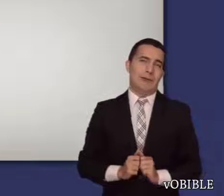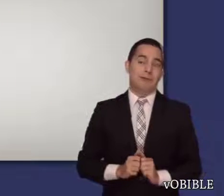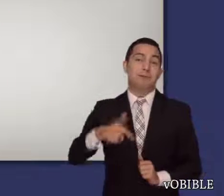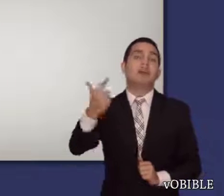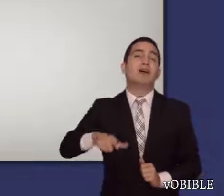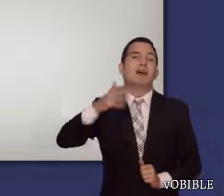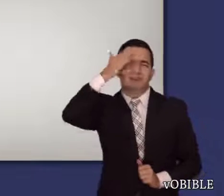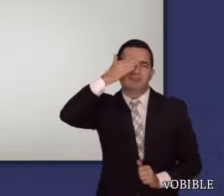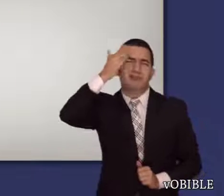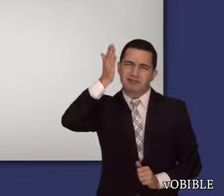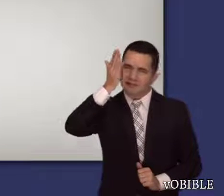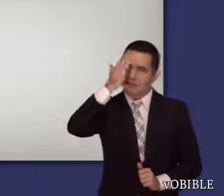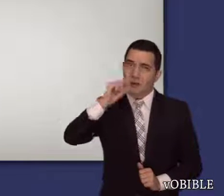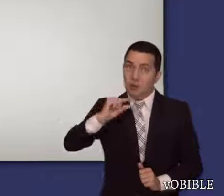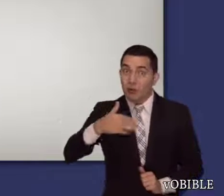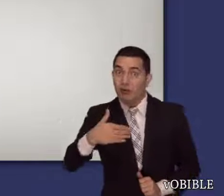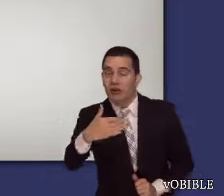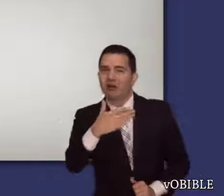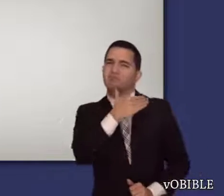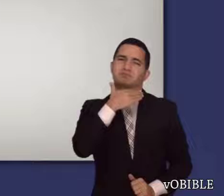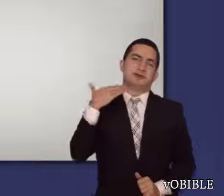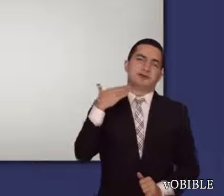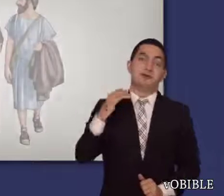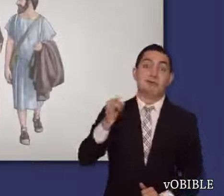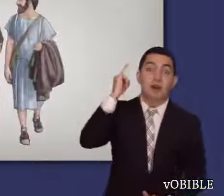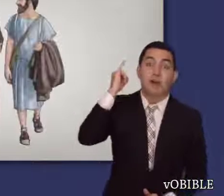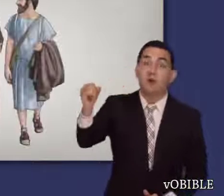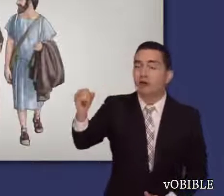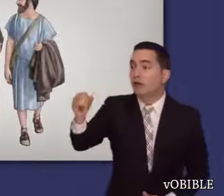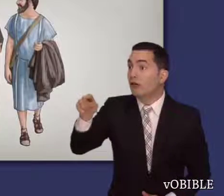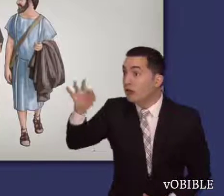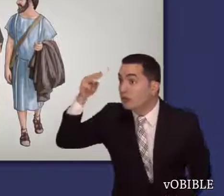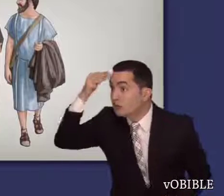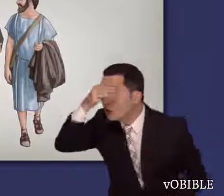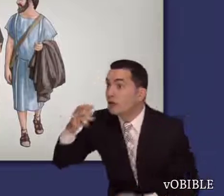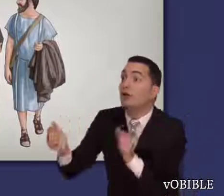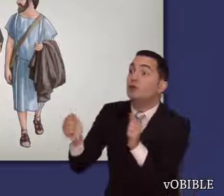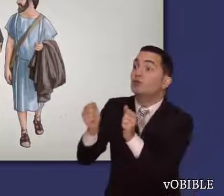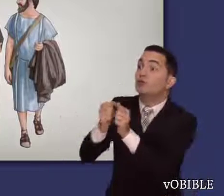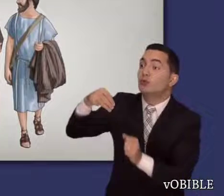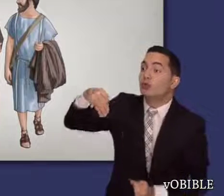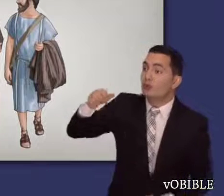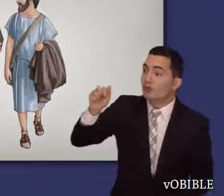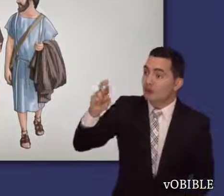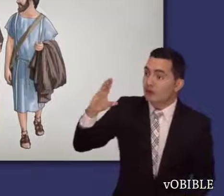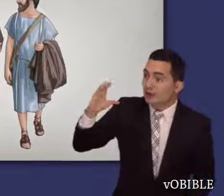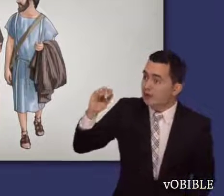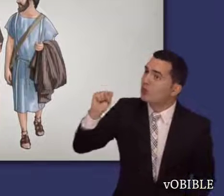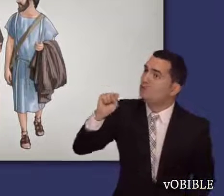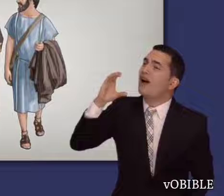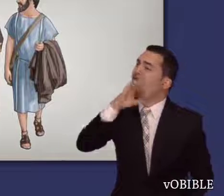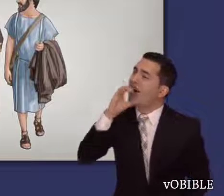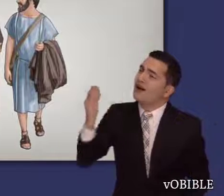mentirosas. Depois, Paulo dá a entender que logo iria morrer. Ele pede para Timóteo ir visitá-lo depressa e